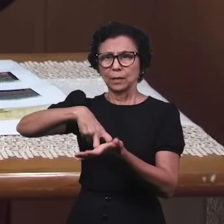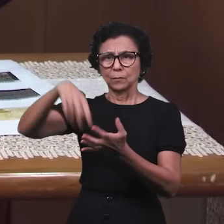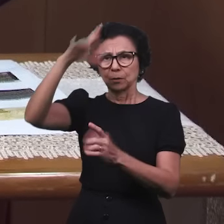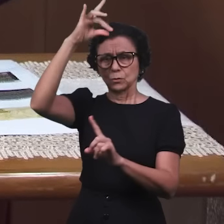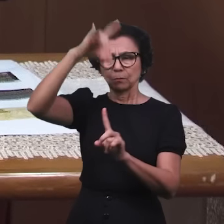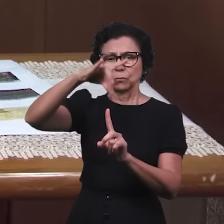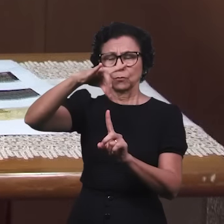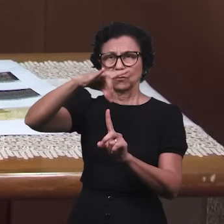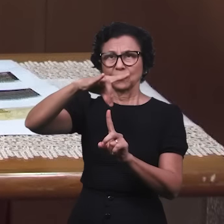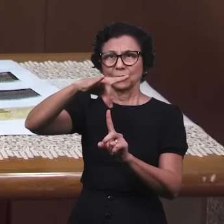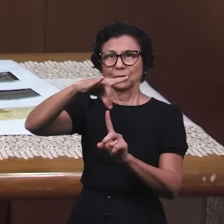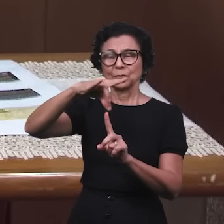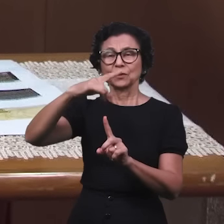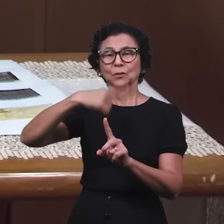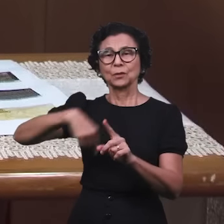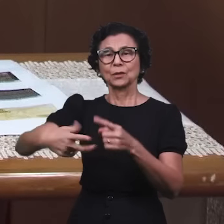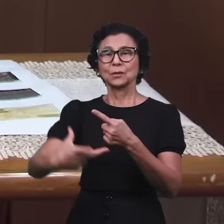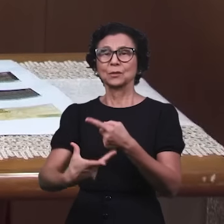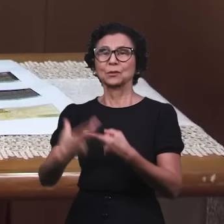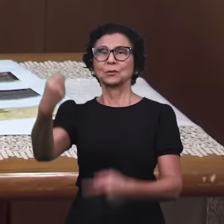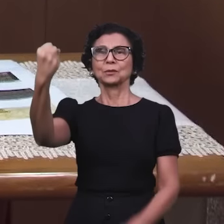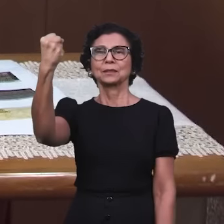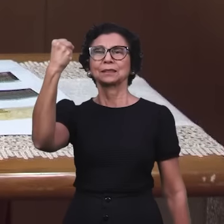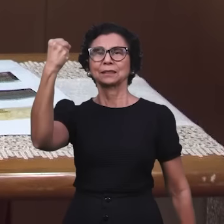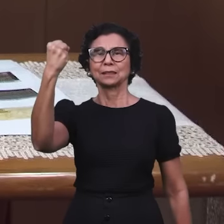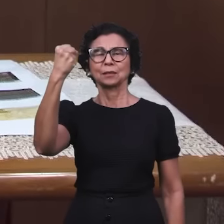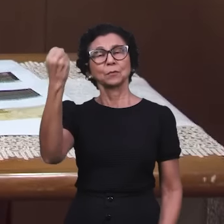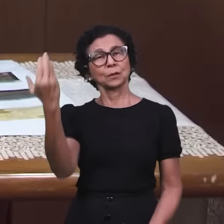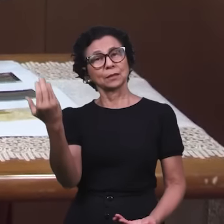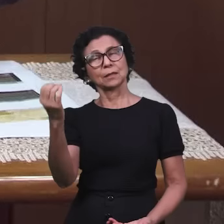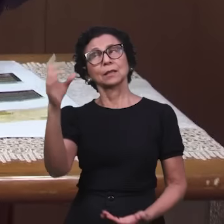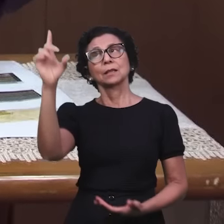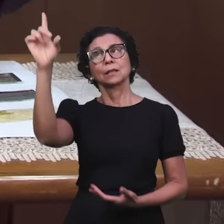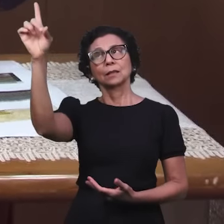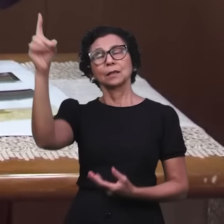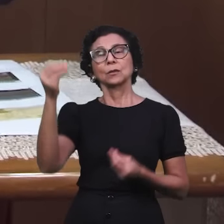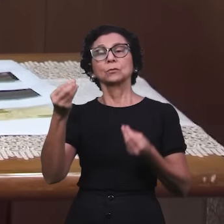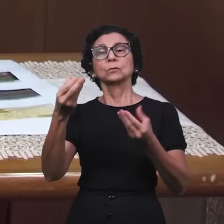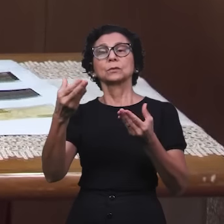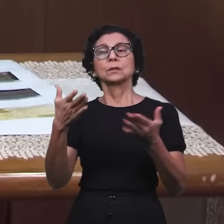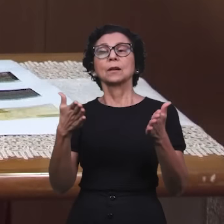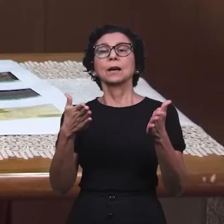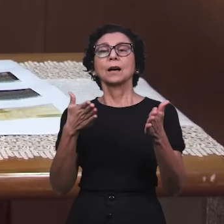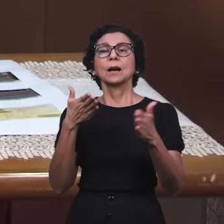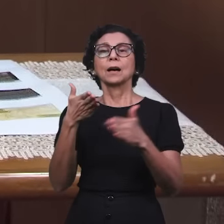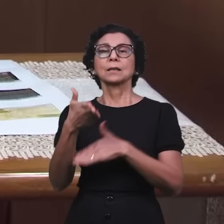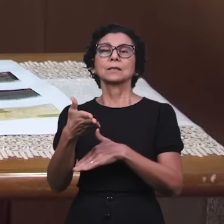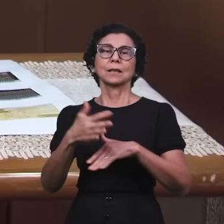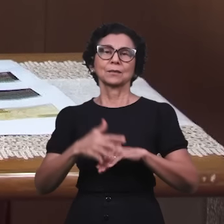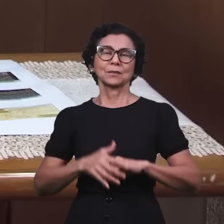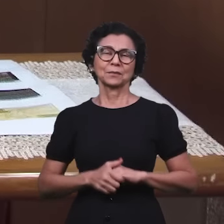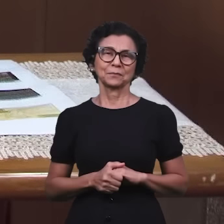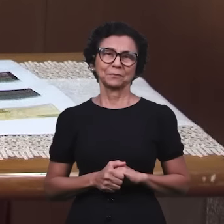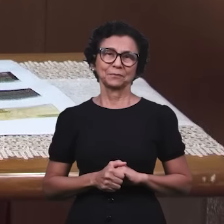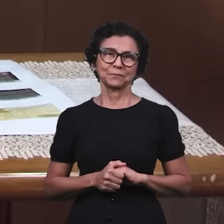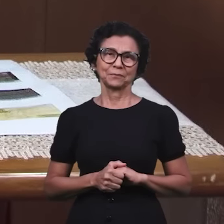Santo, nós conquistamos, ou seja, o Senhor nos deu acesso a um lugar